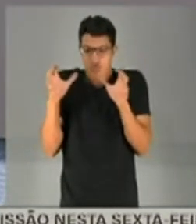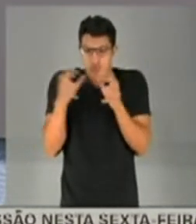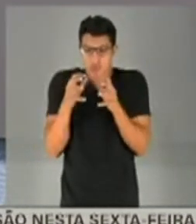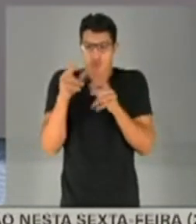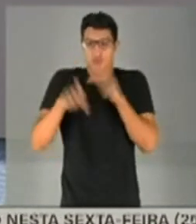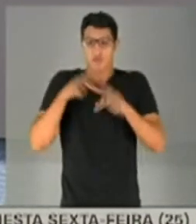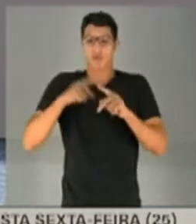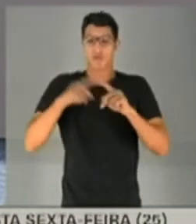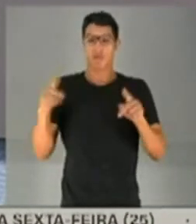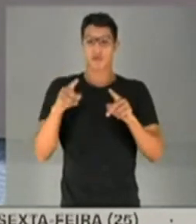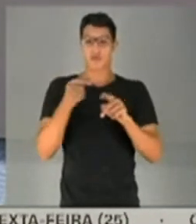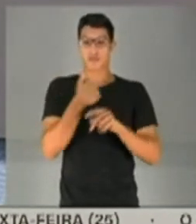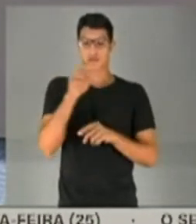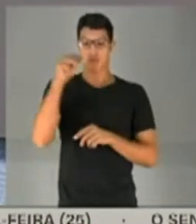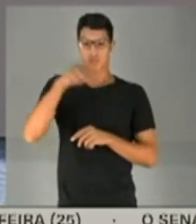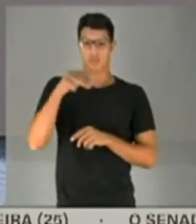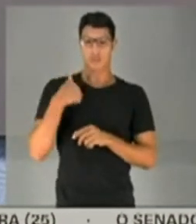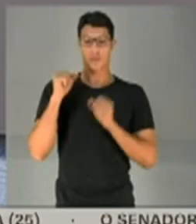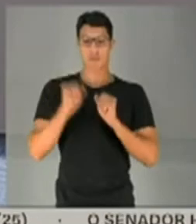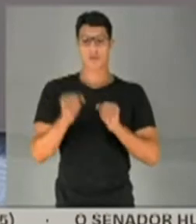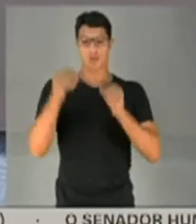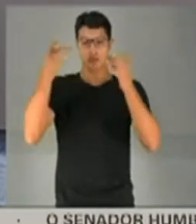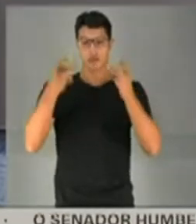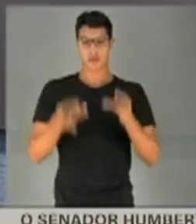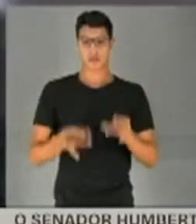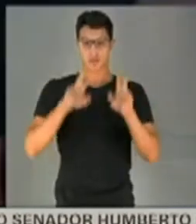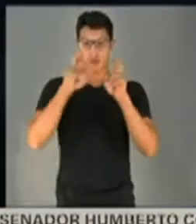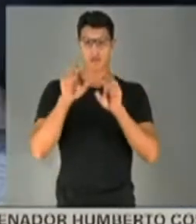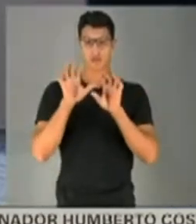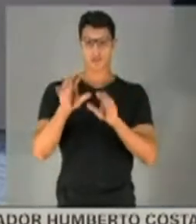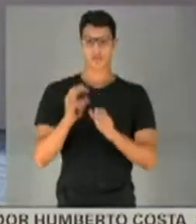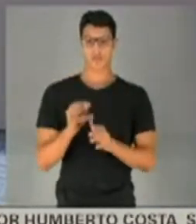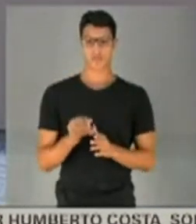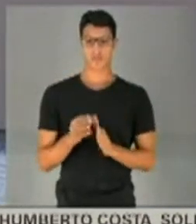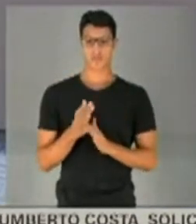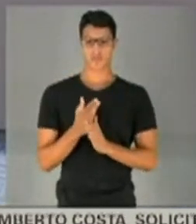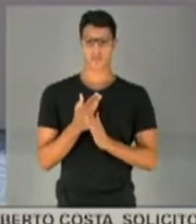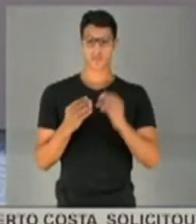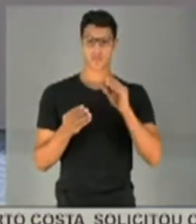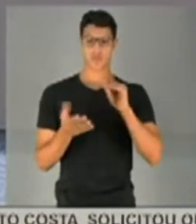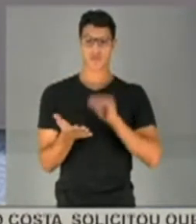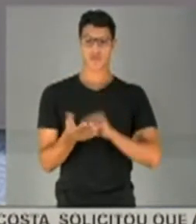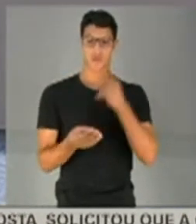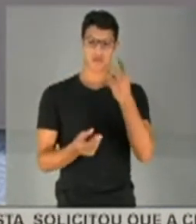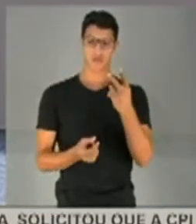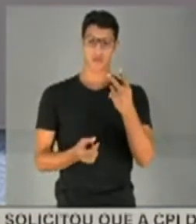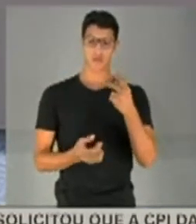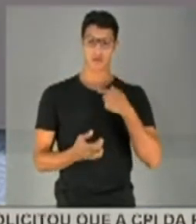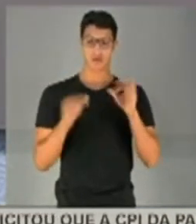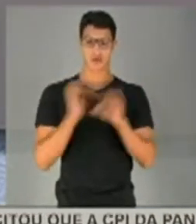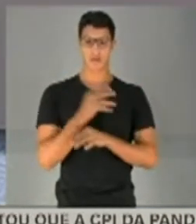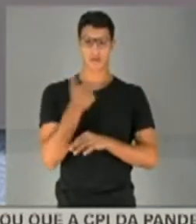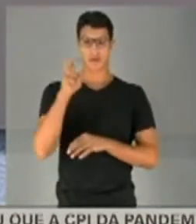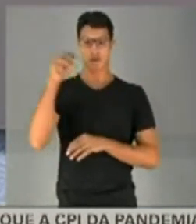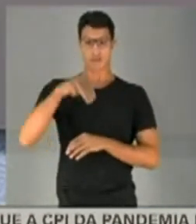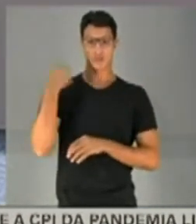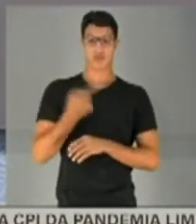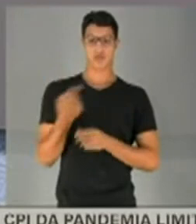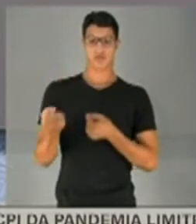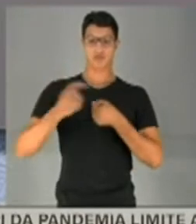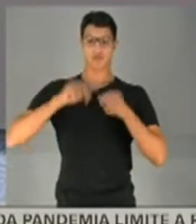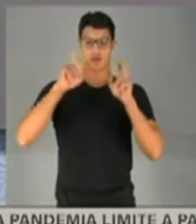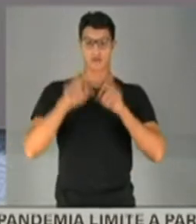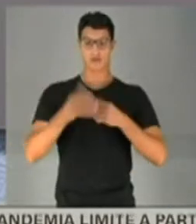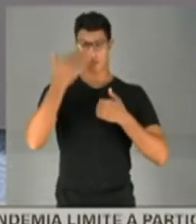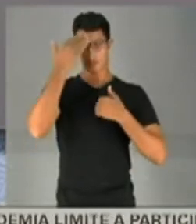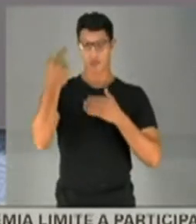populacional, mas durante os 15 minutos eu posso entrar em detalhes desse assunto com o senhor. Só faltam 2 slides, eu vou acabar e depois, nos 15 minutos, a gente pode voltar a esse tema.